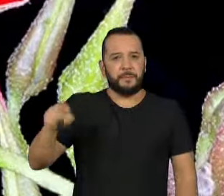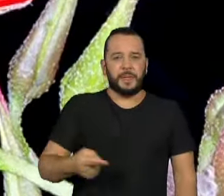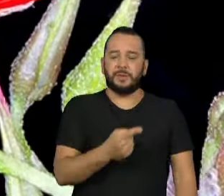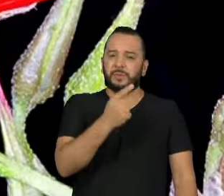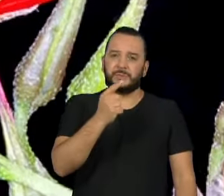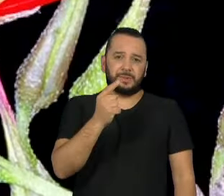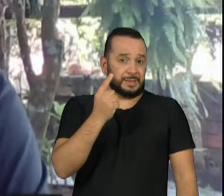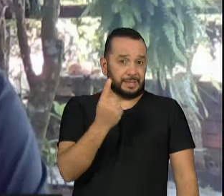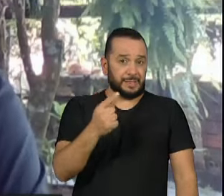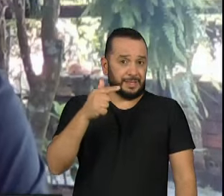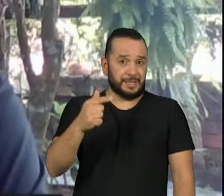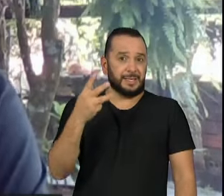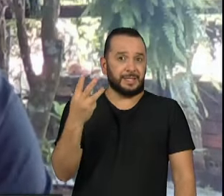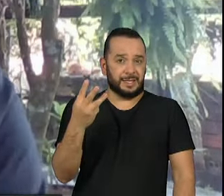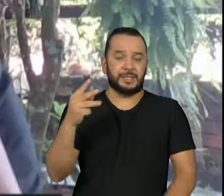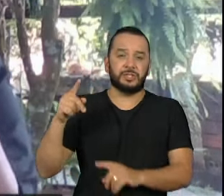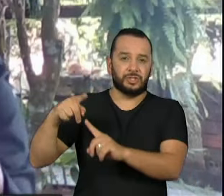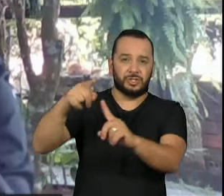né? A gente tem